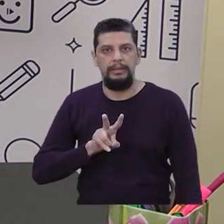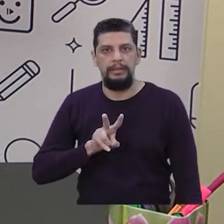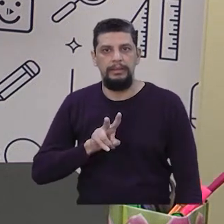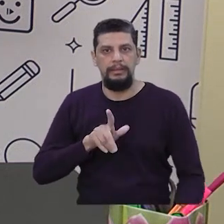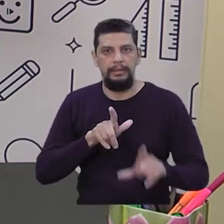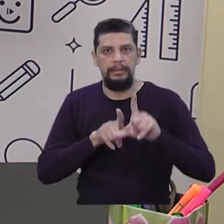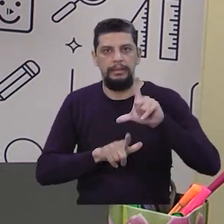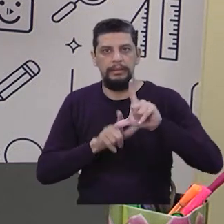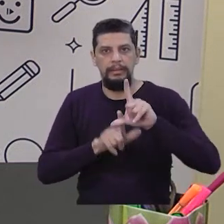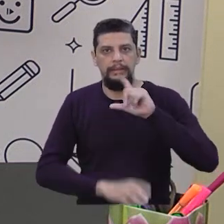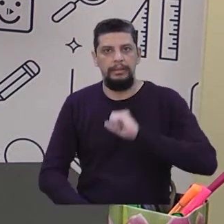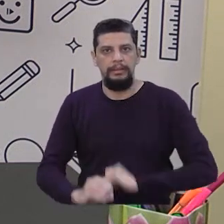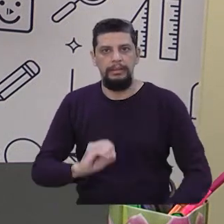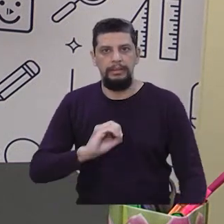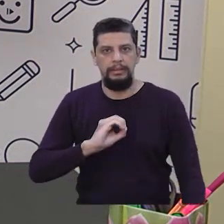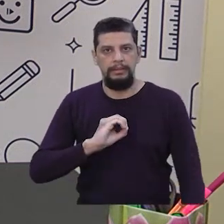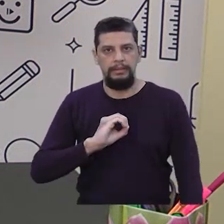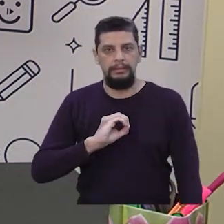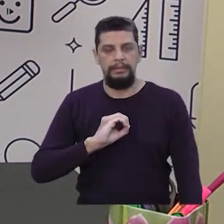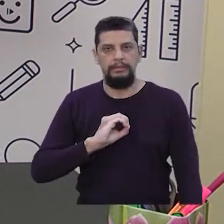com O.